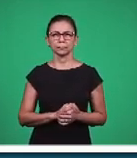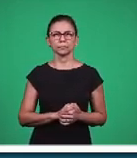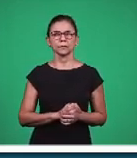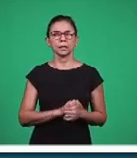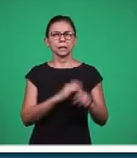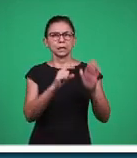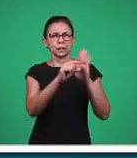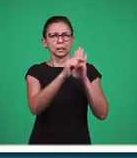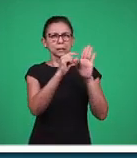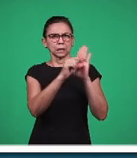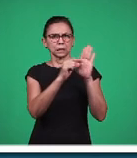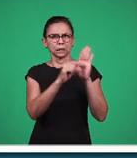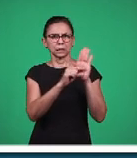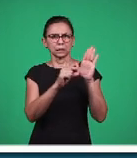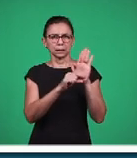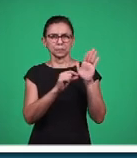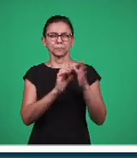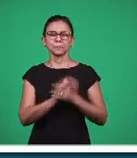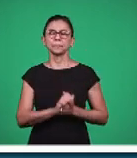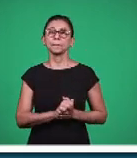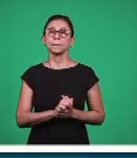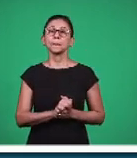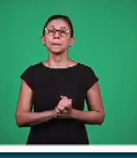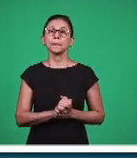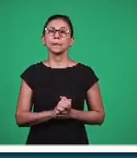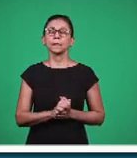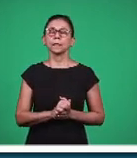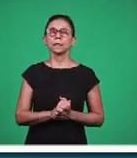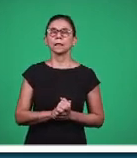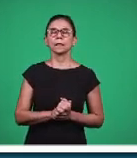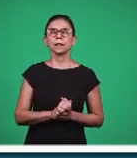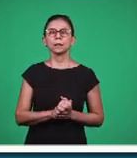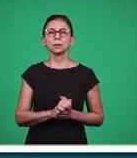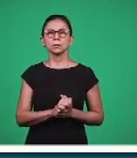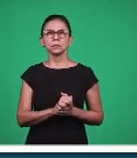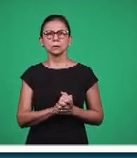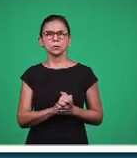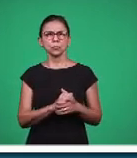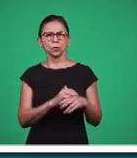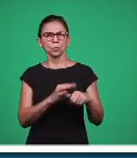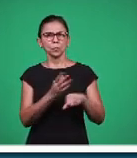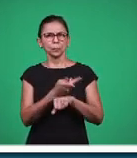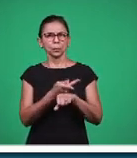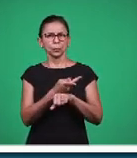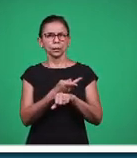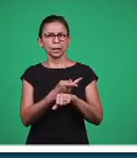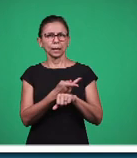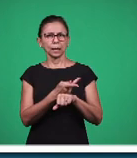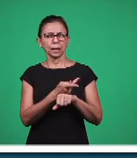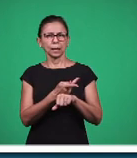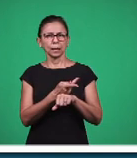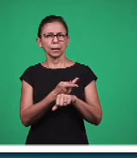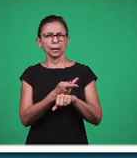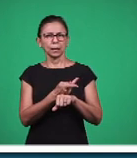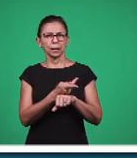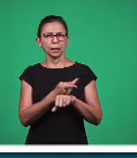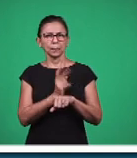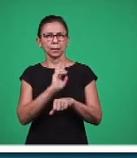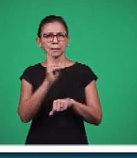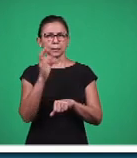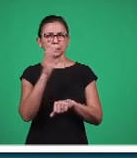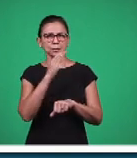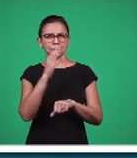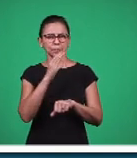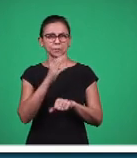reler praticamente. Então, para que você possa reler com mais rapidez, então vamos dizer o seguinte, vamos aqui ao